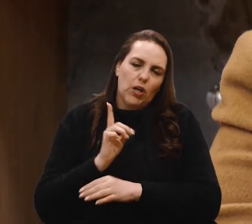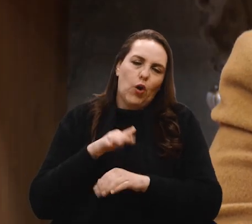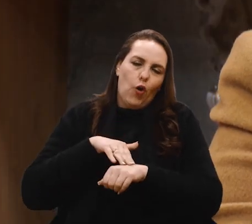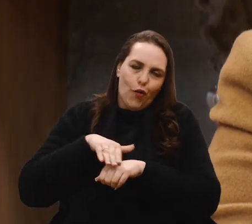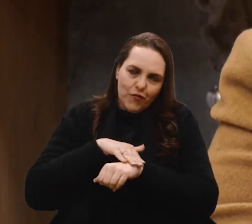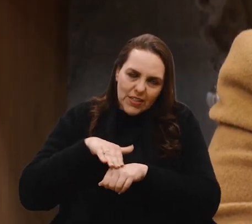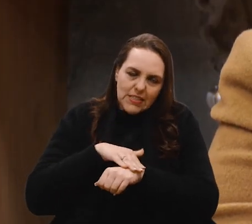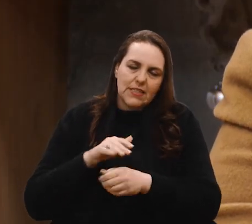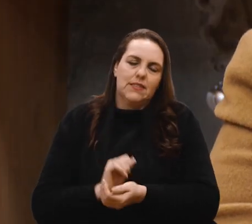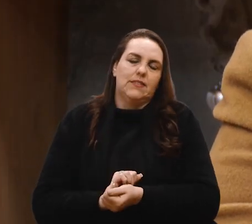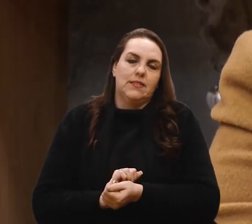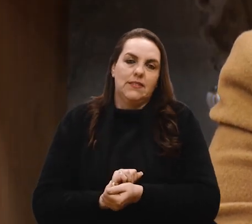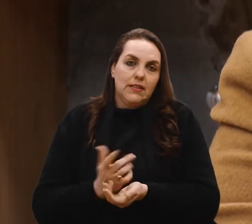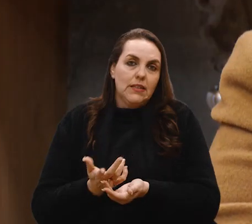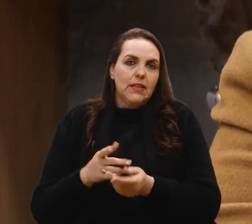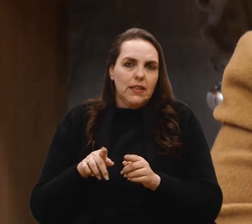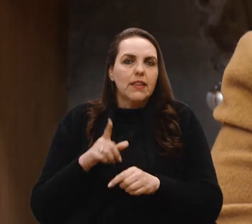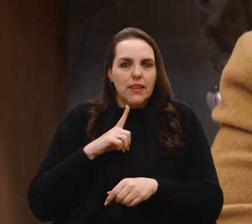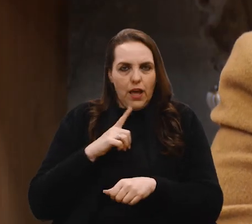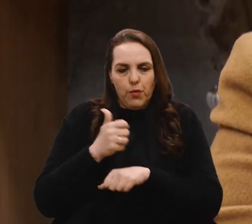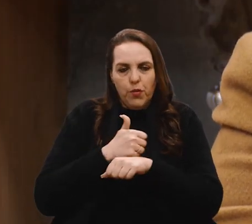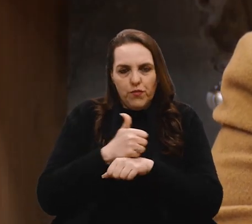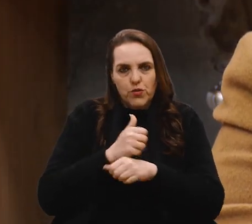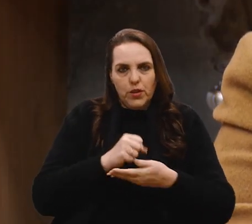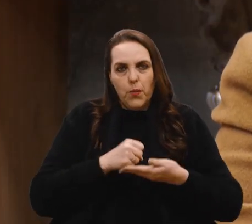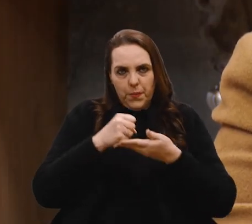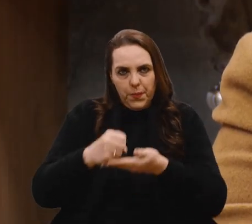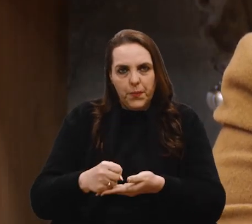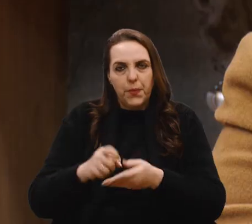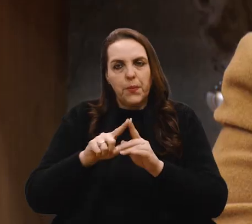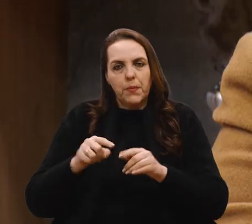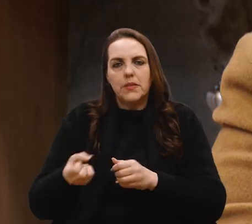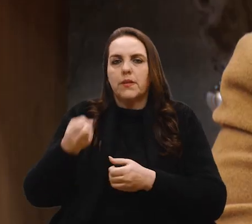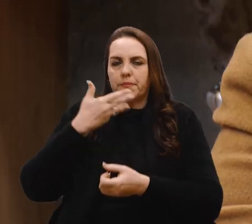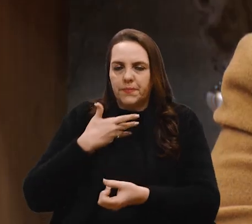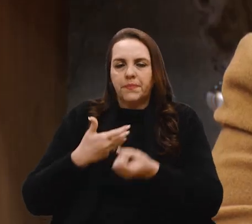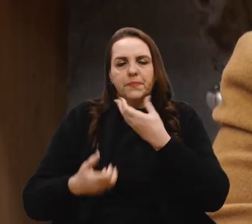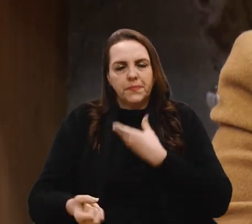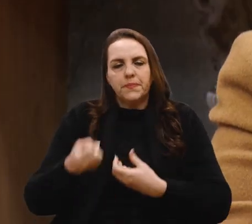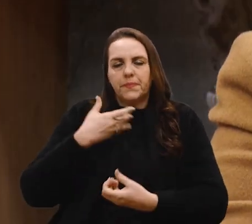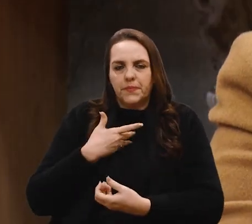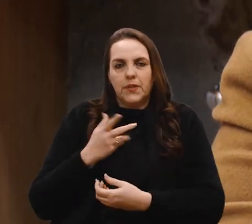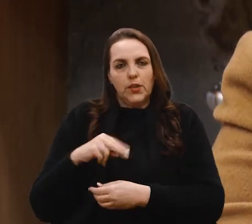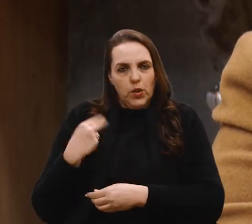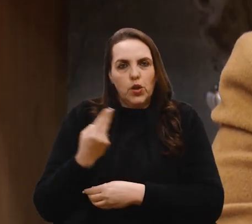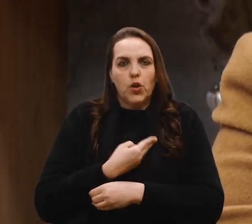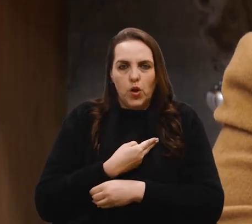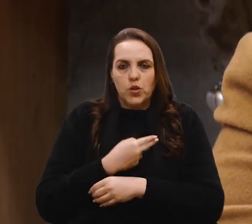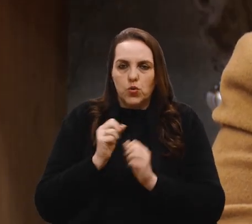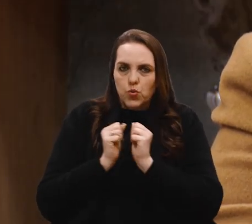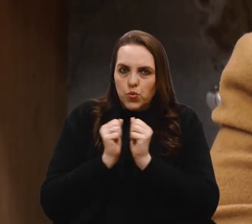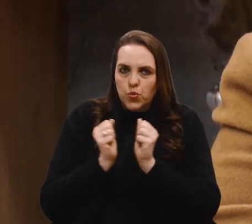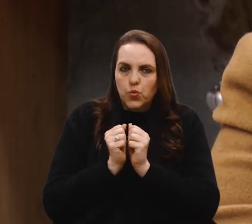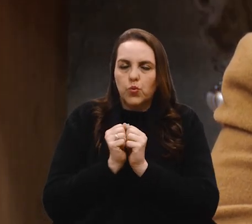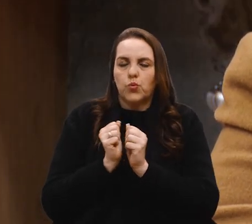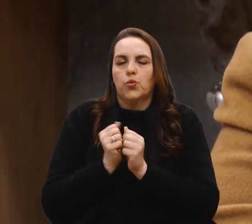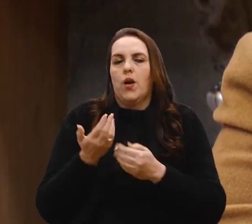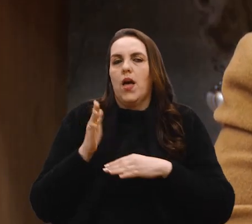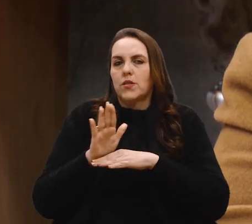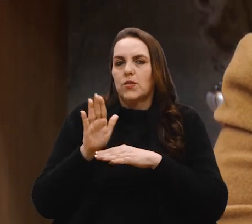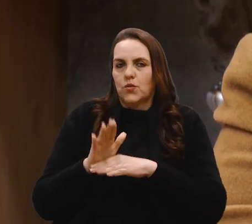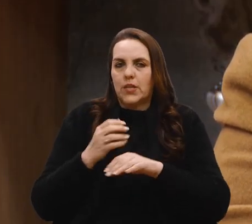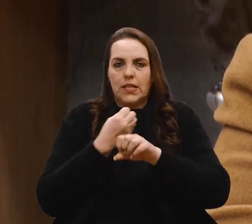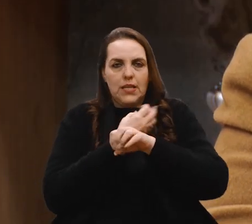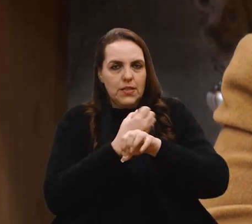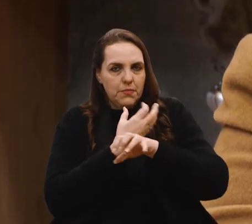né? Mesmo tendo esses profissionais de apoio, também nos trazem algumas questões. Então, a gente também, junto à assessoria da Secretaria da Educação, a